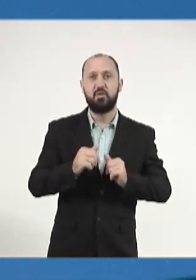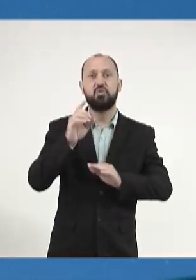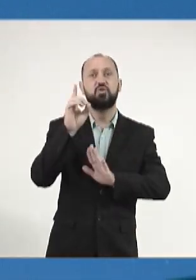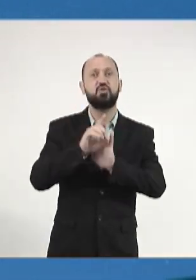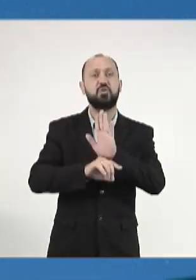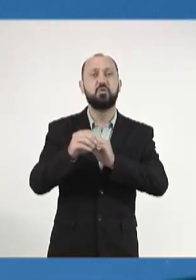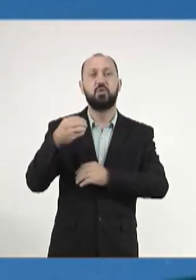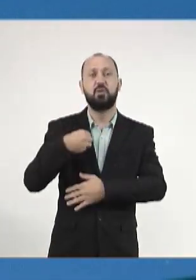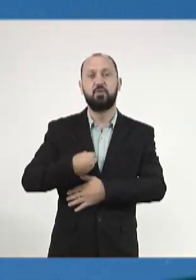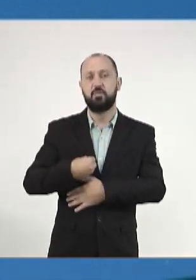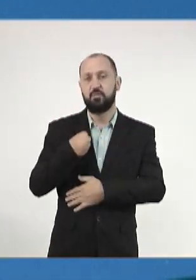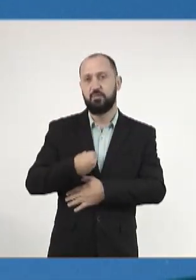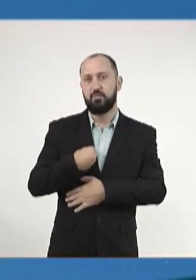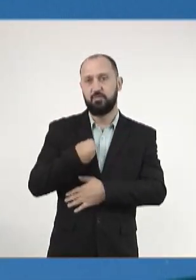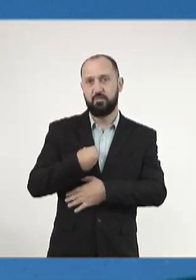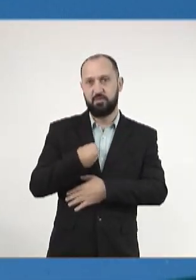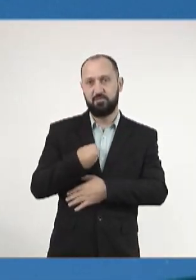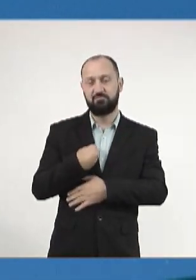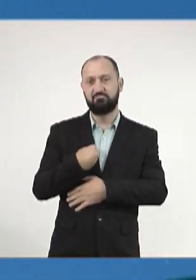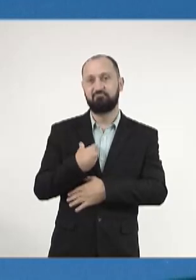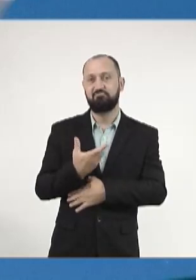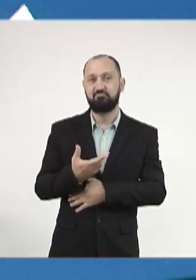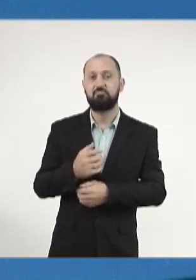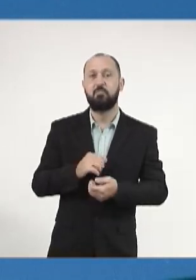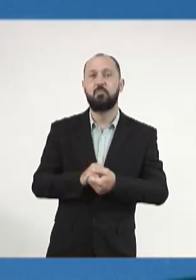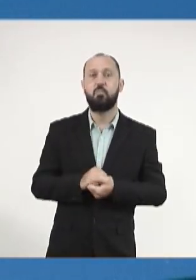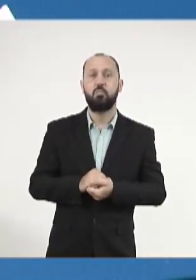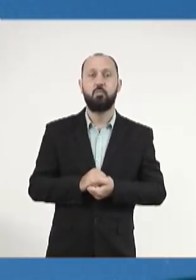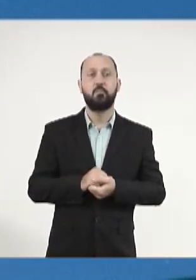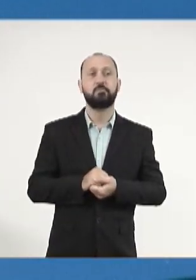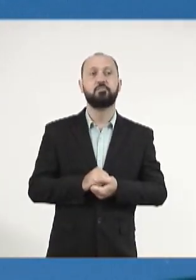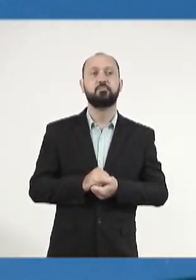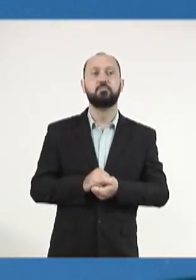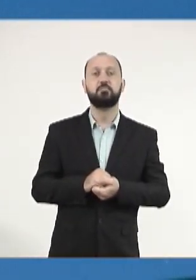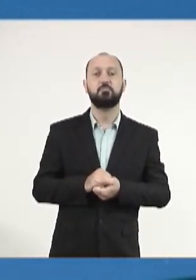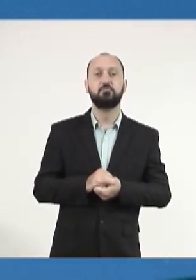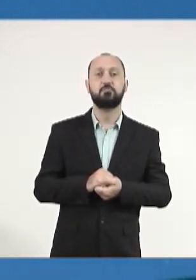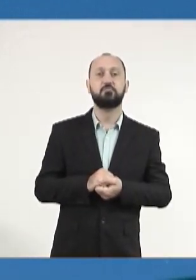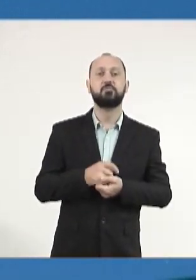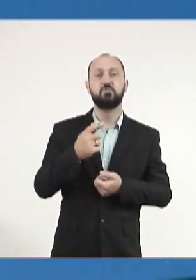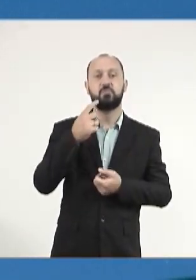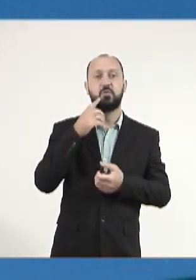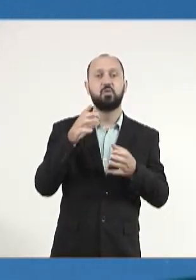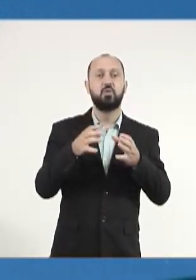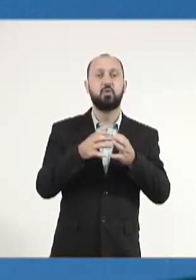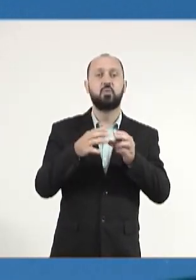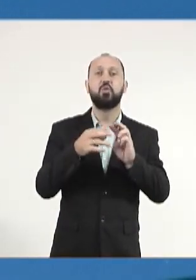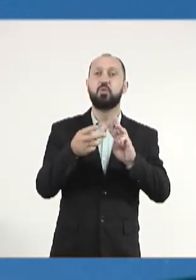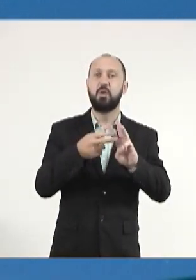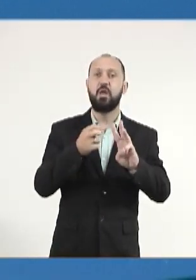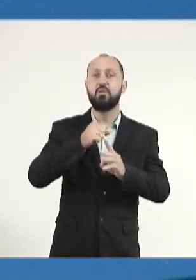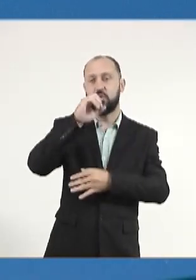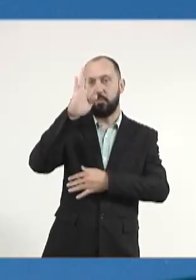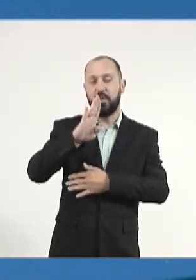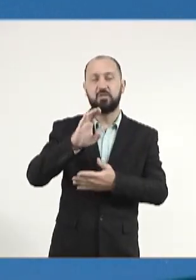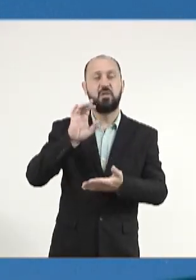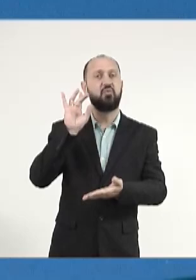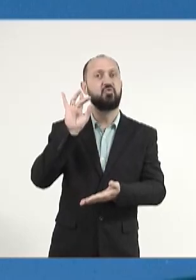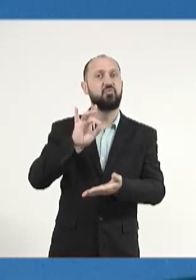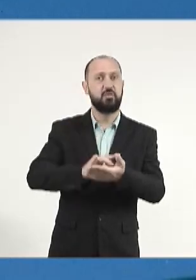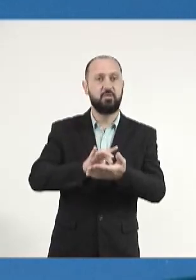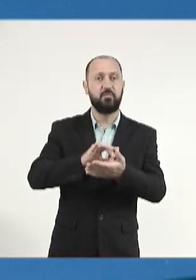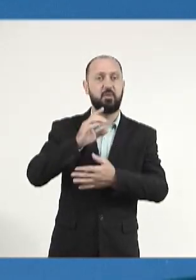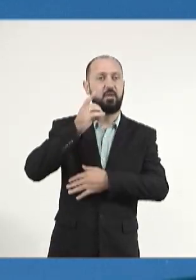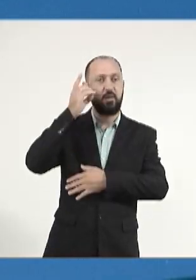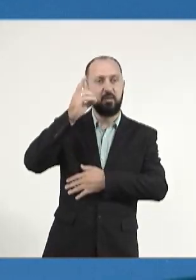à vida, à dignidade humana. E os nossos indígenas são brasileiros de fato,